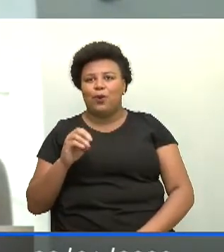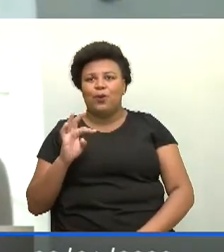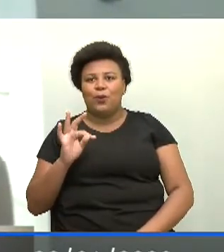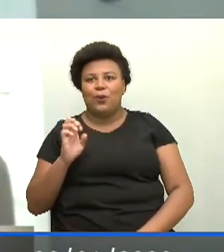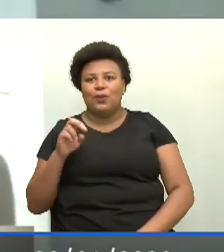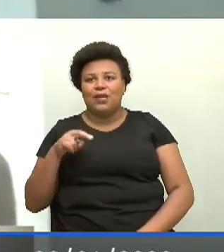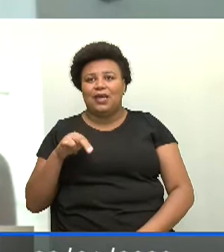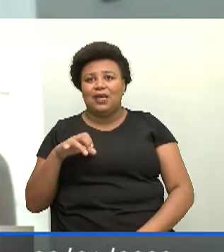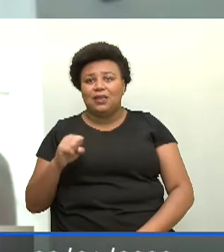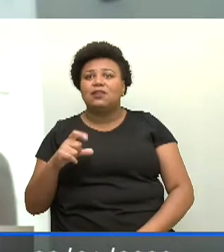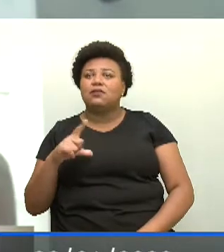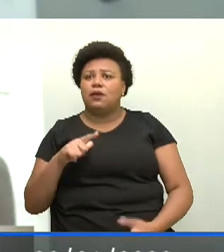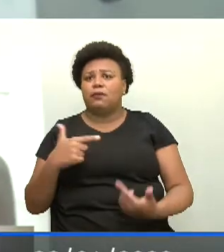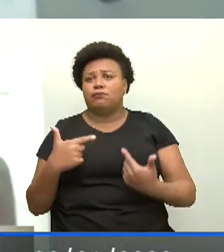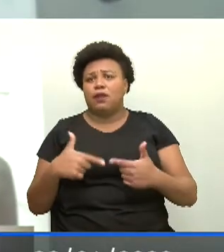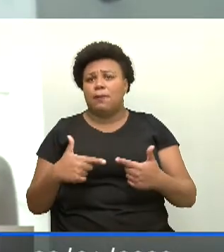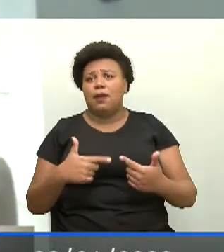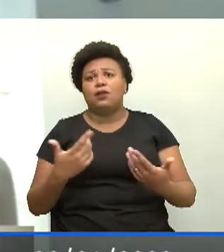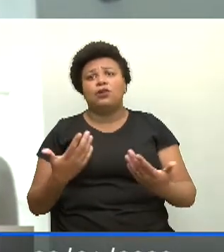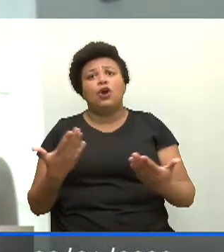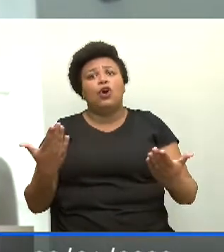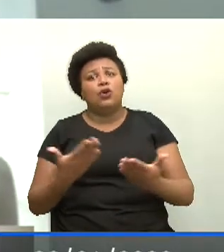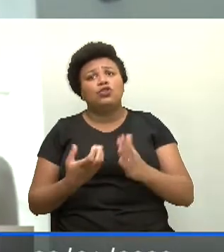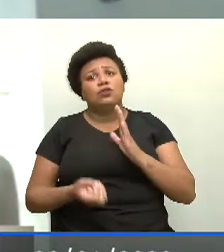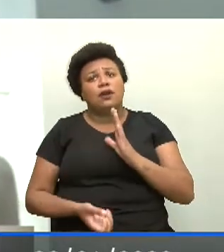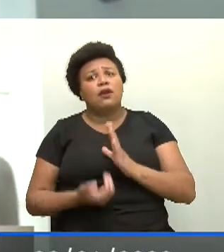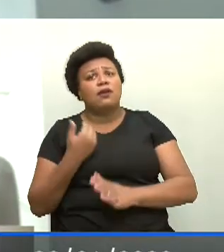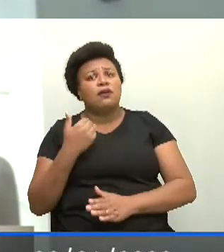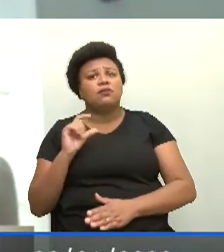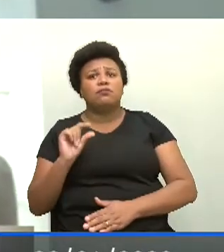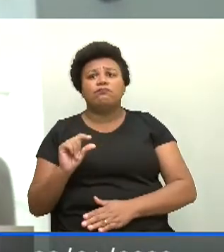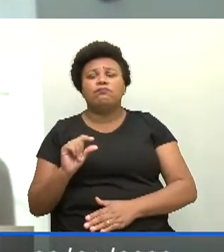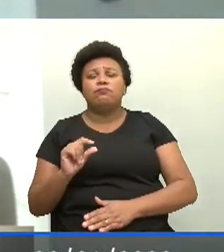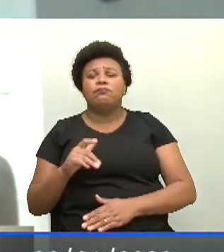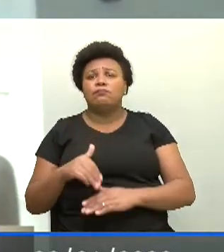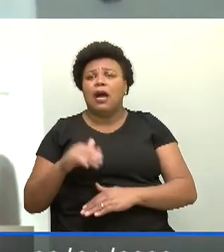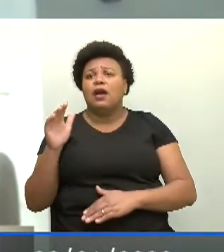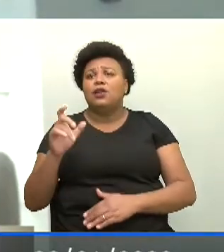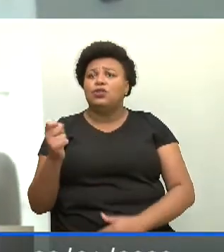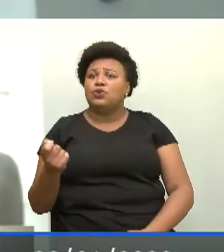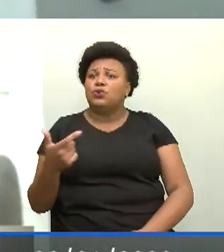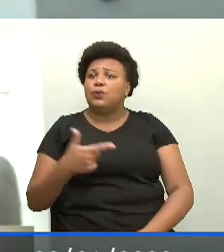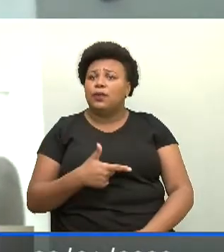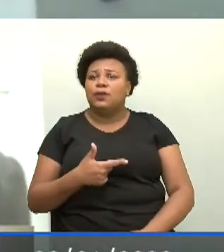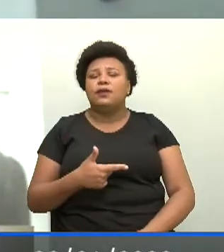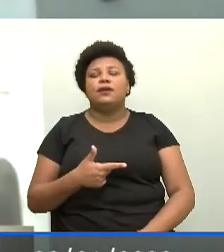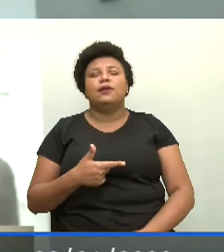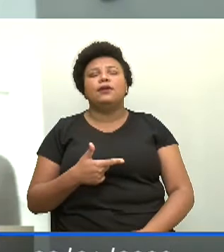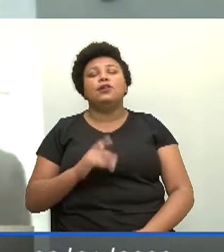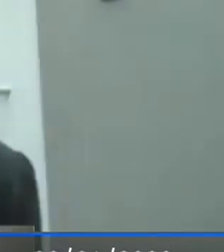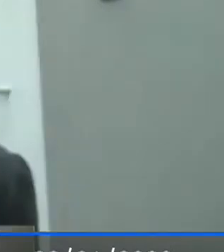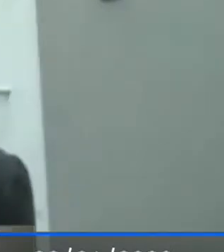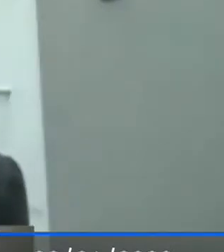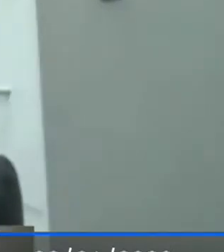Eu vou dizer que a gente está implantando até bem além do que está se colocando. Né?